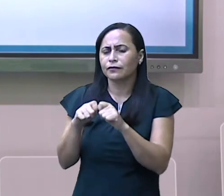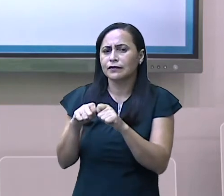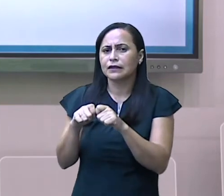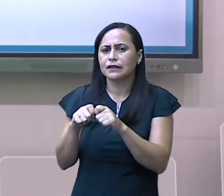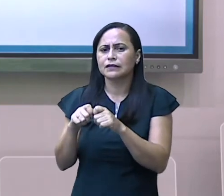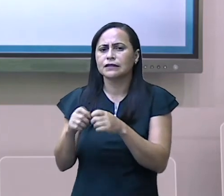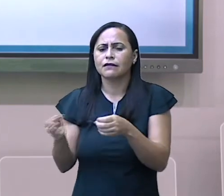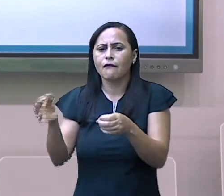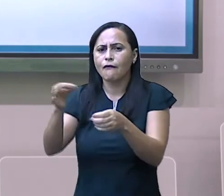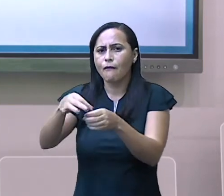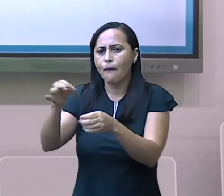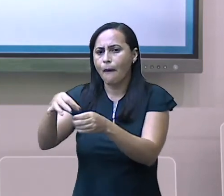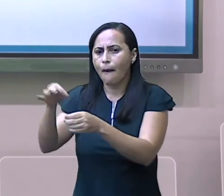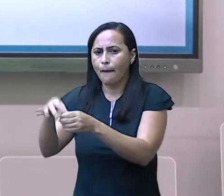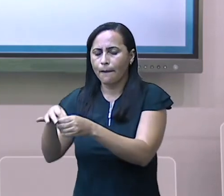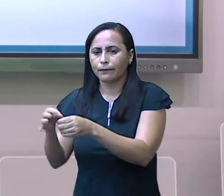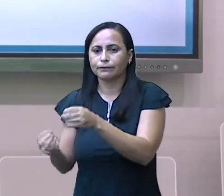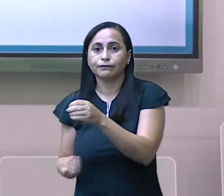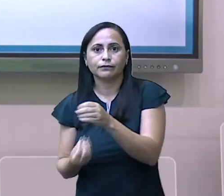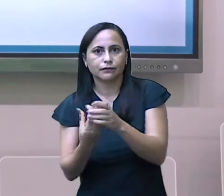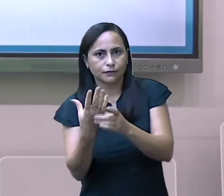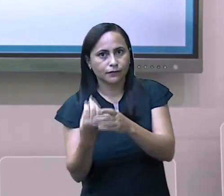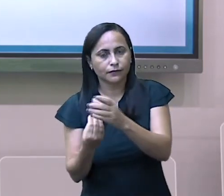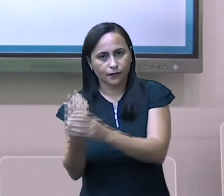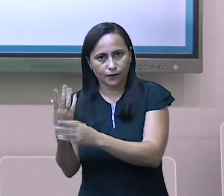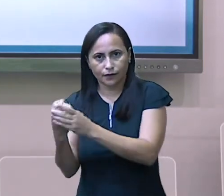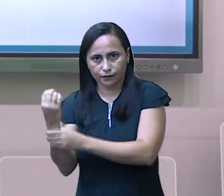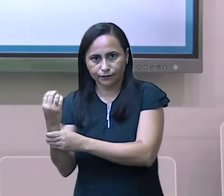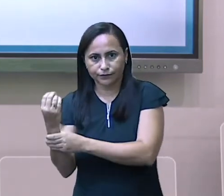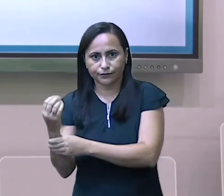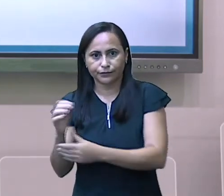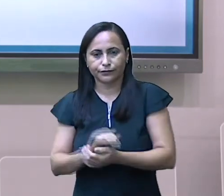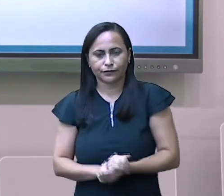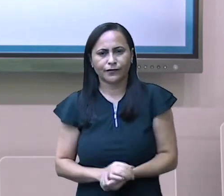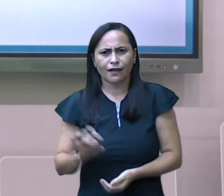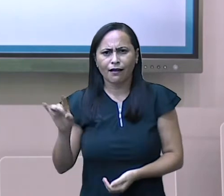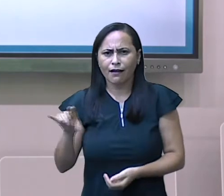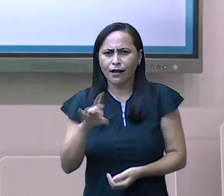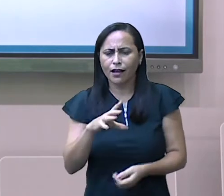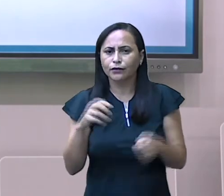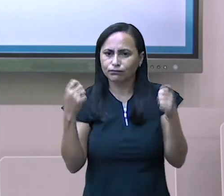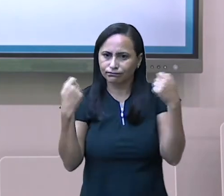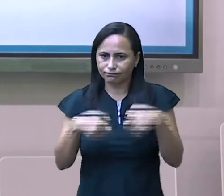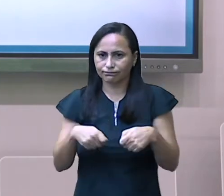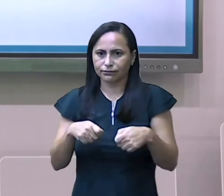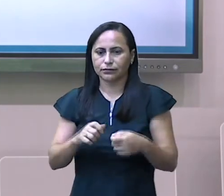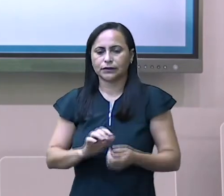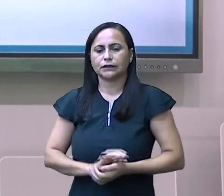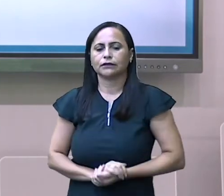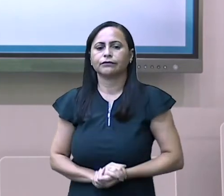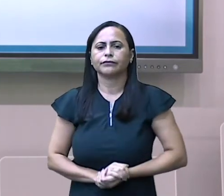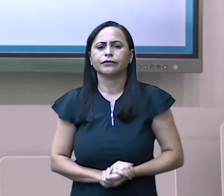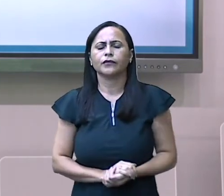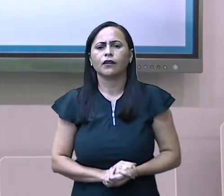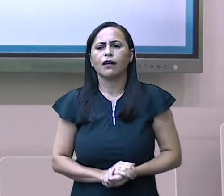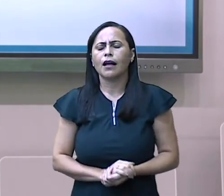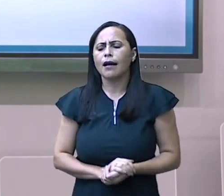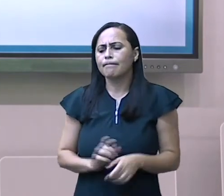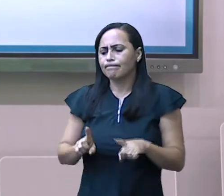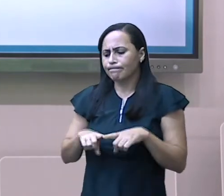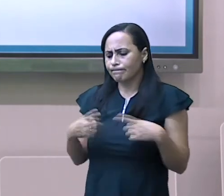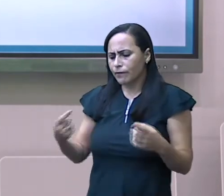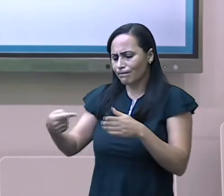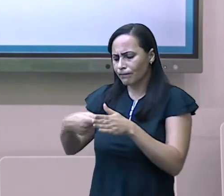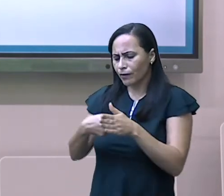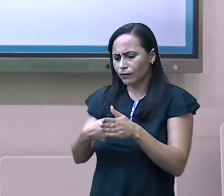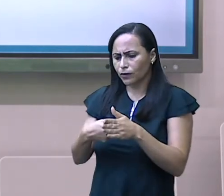flores, combinado? Cada solo tem a sua utilidade. Professora, não é um solo bom